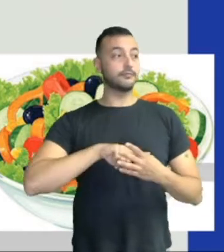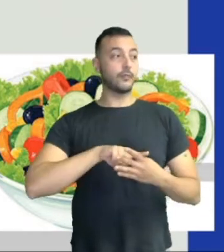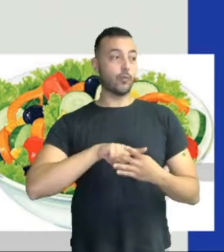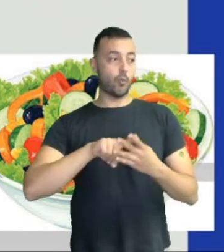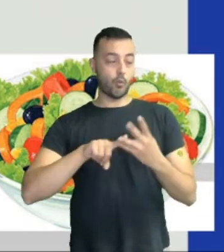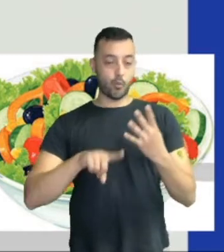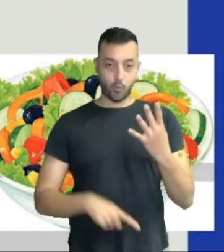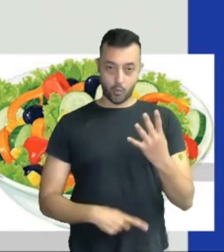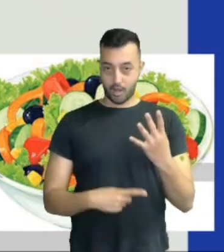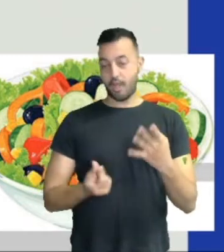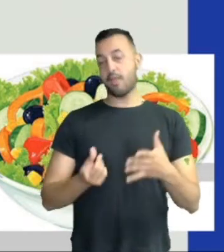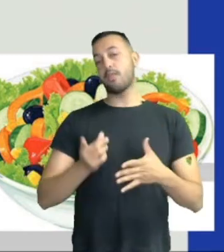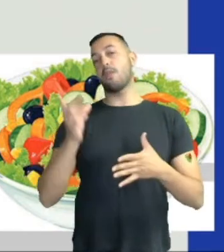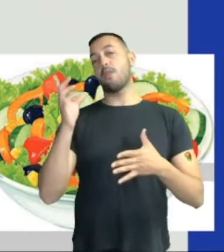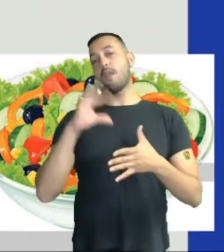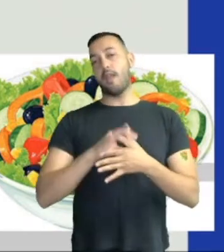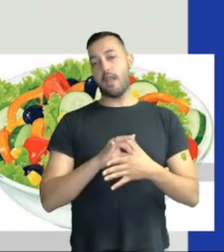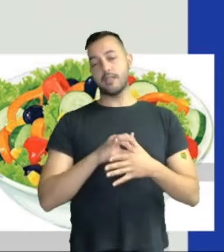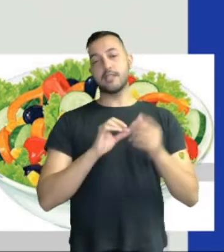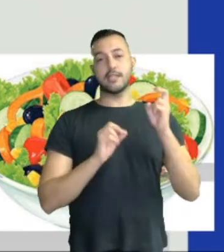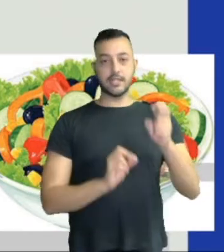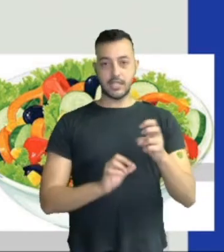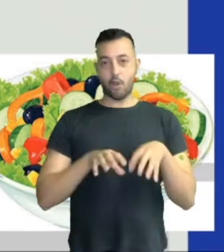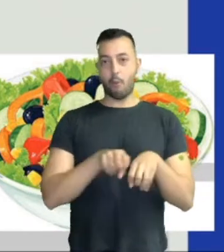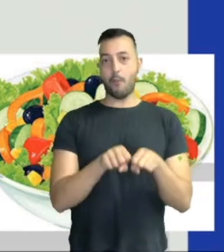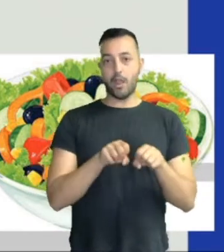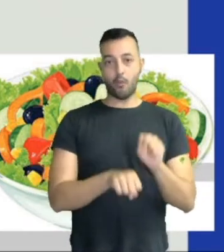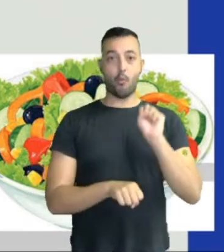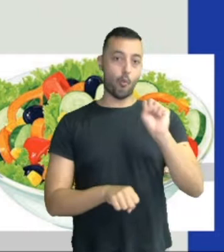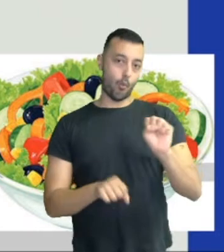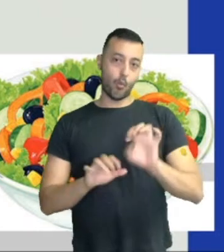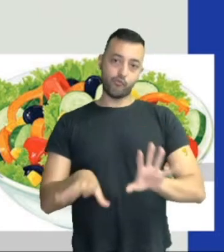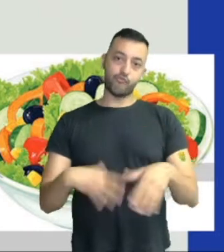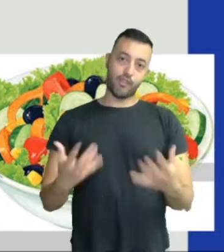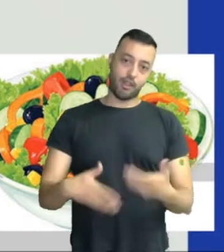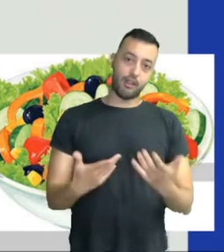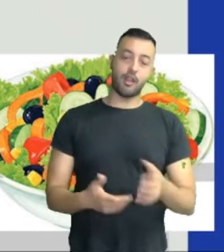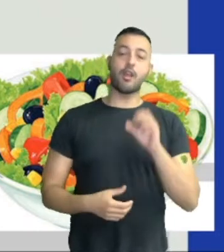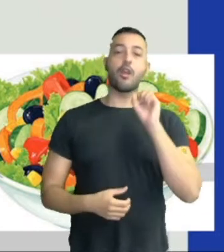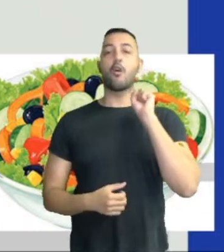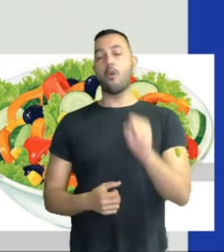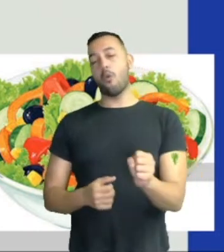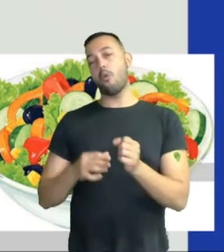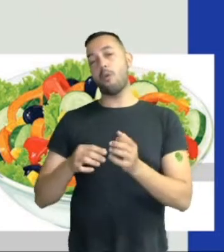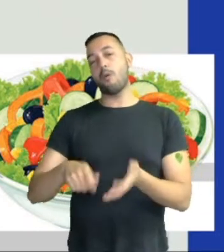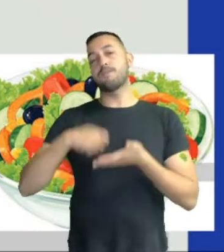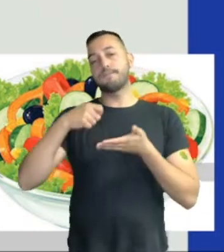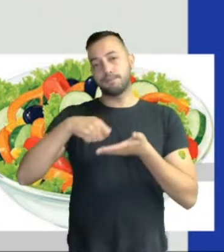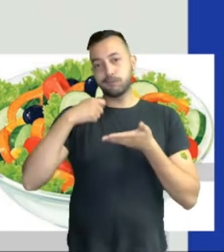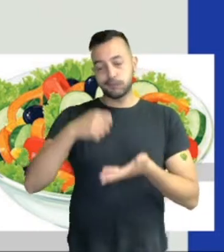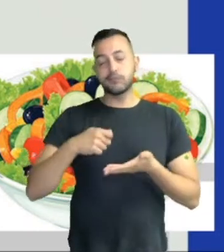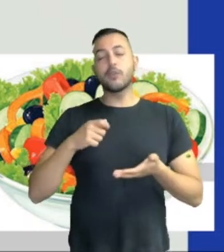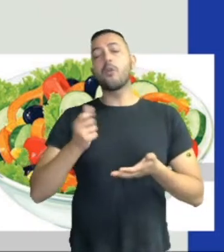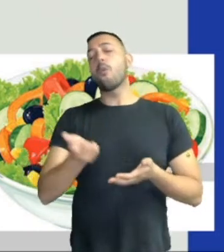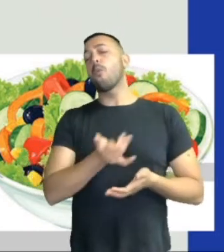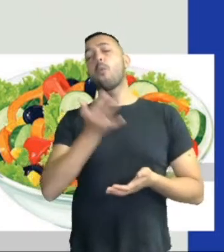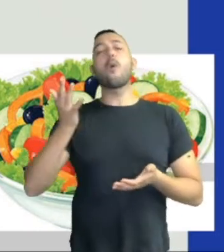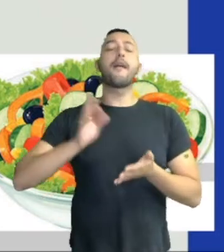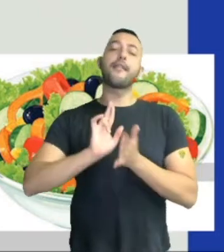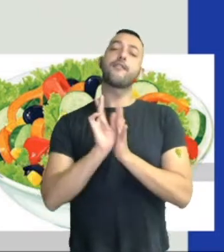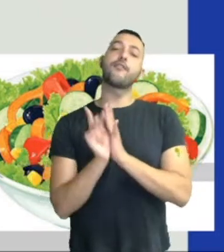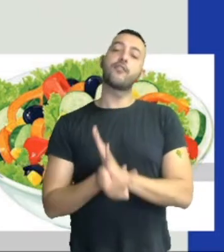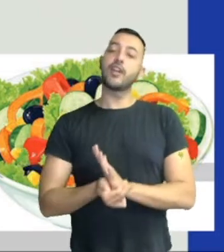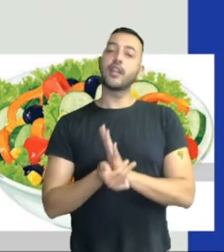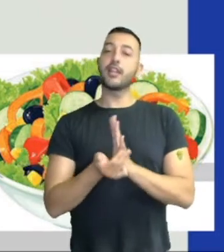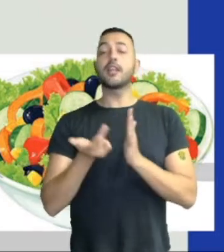de carne, 5 tipos de massa, 8 tipos de salada e 6 tipos de sobremesa. De quantas maneiras